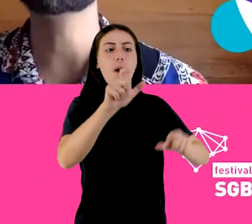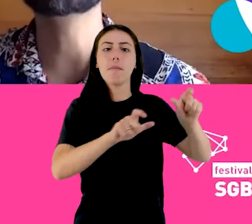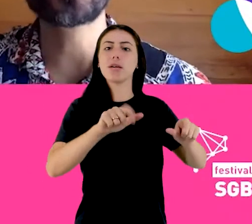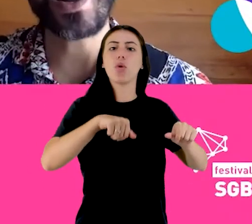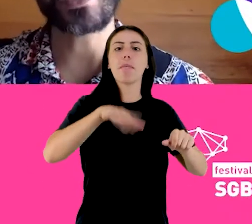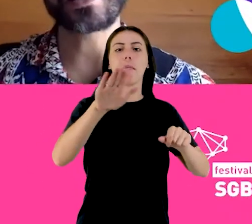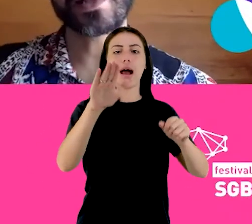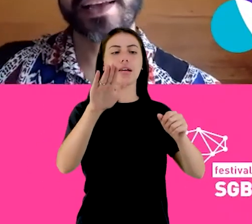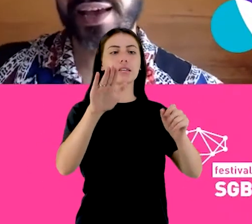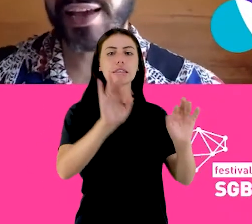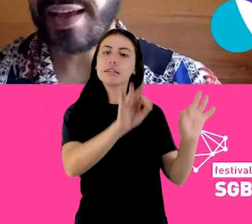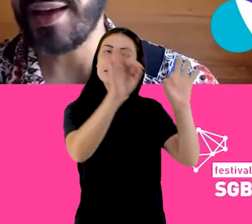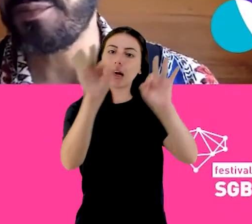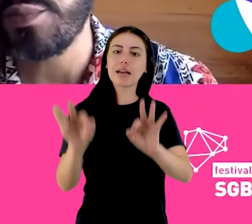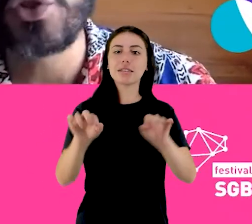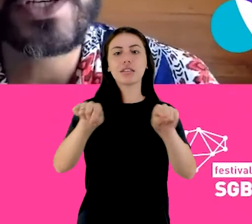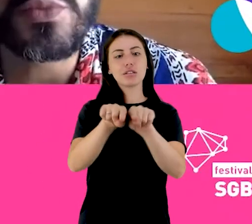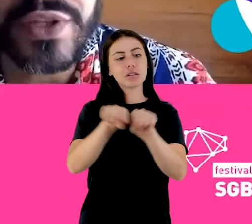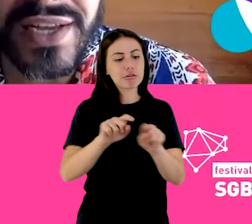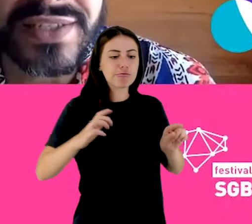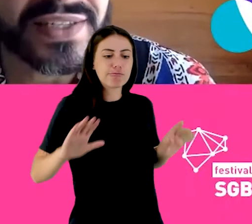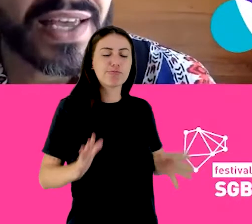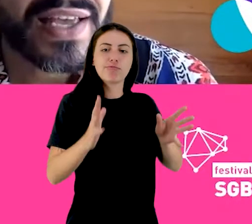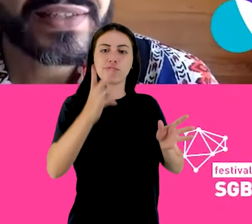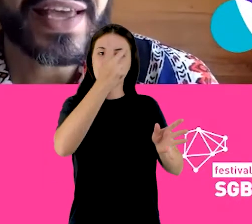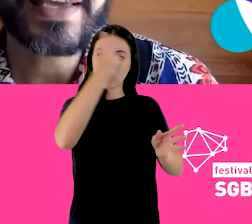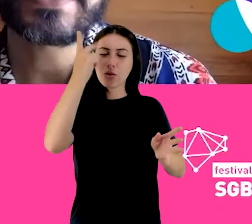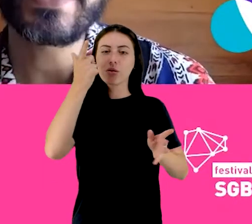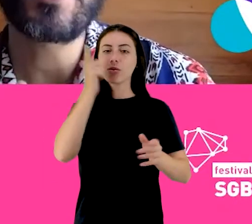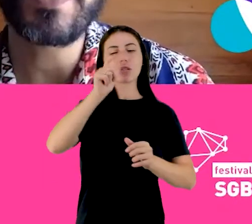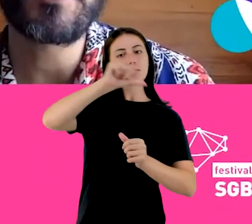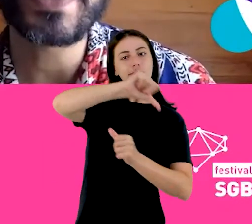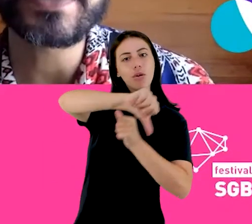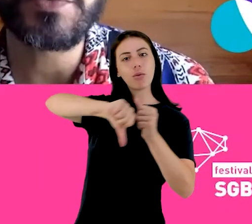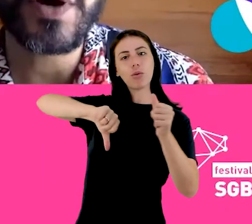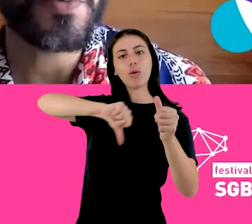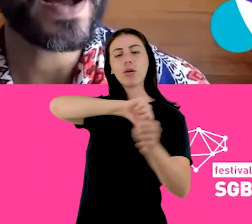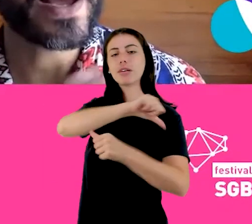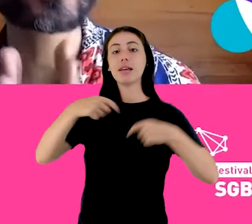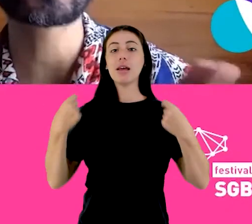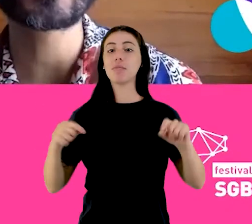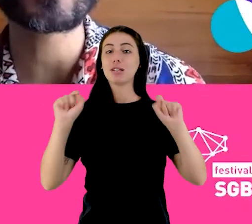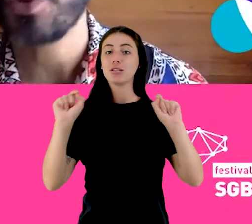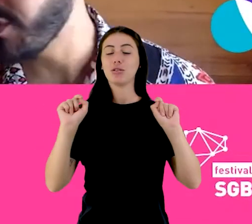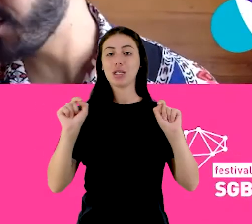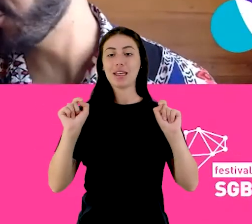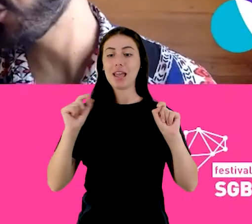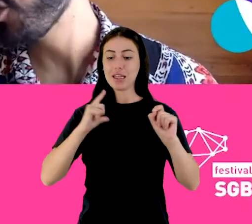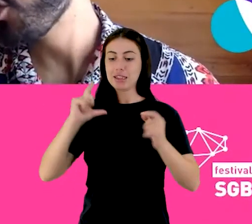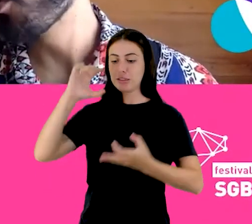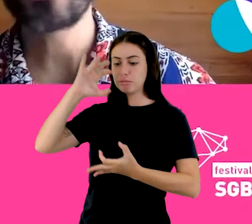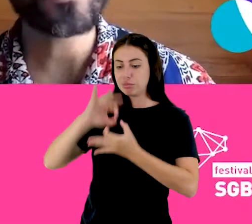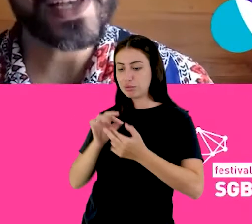para ele continuar produzindo mudanças, tem que ter uma comunicação, uma ressonância muito